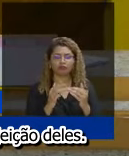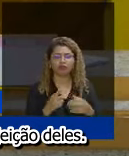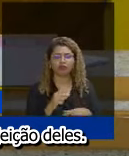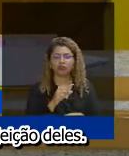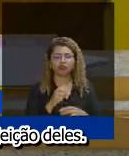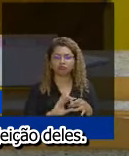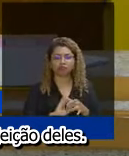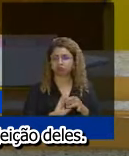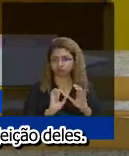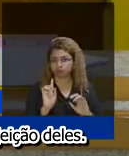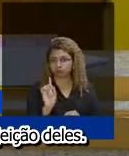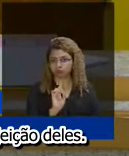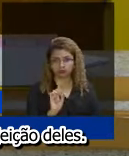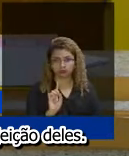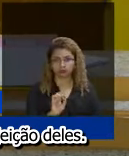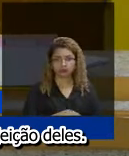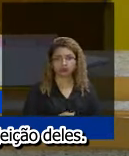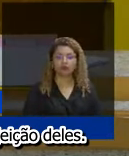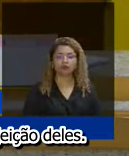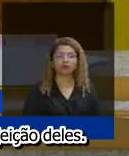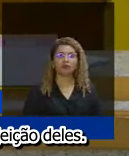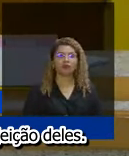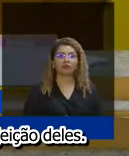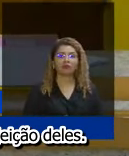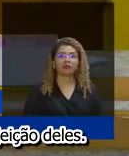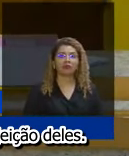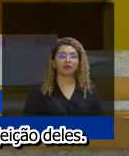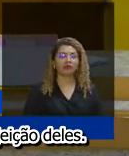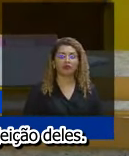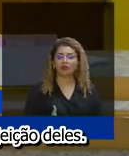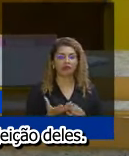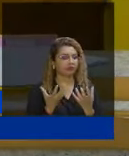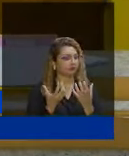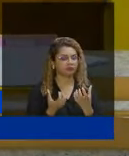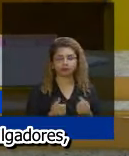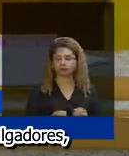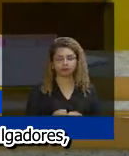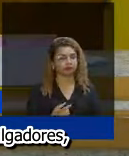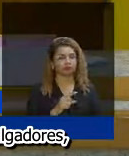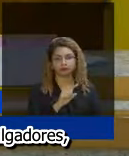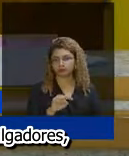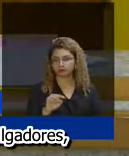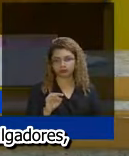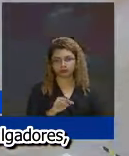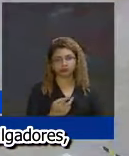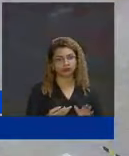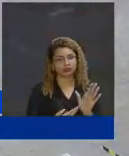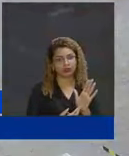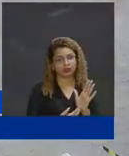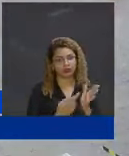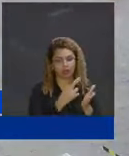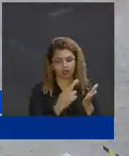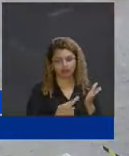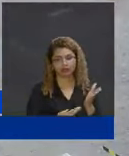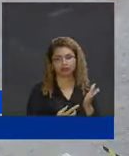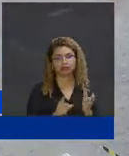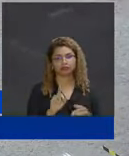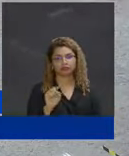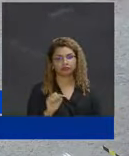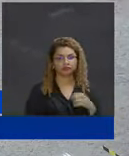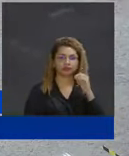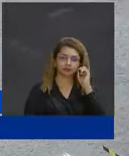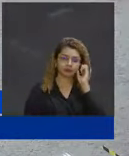dos declaratórios. E, ao final, requereu conhecimento e rejeição deles. É o relatório. Senhora Procuradora.